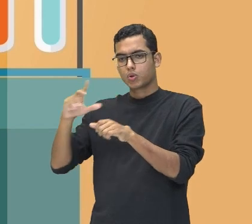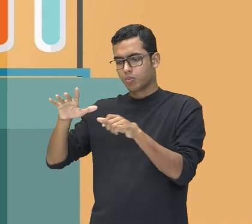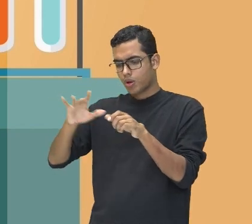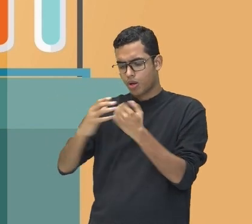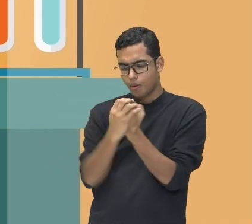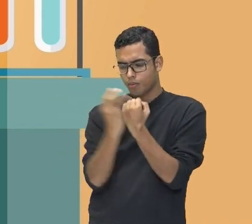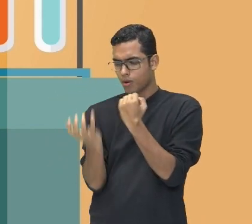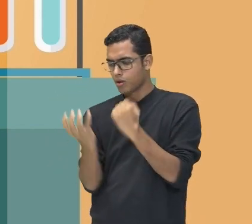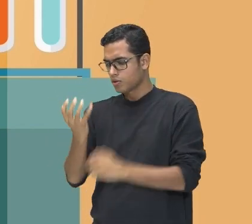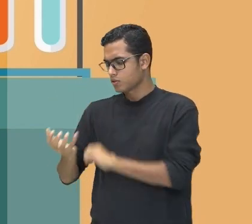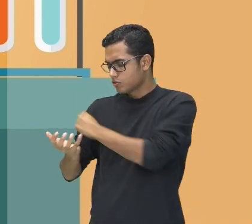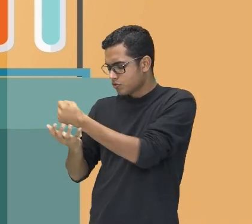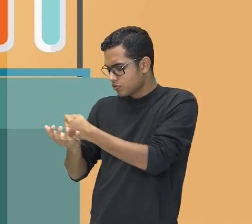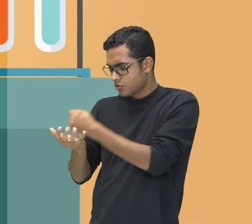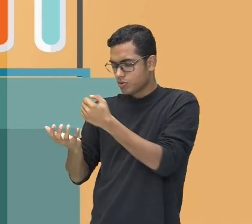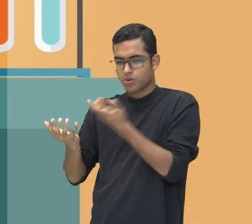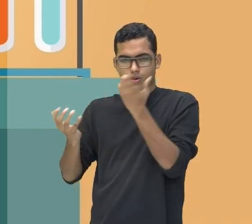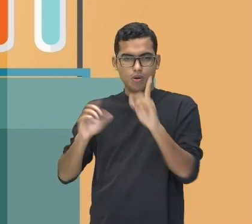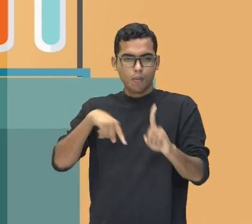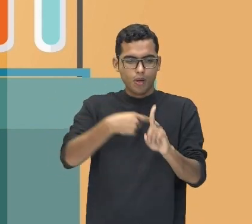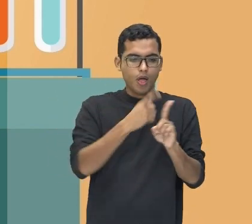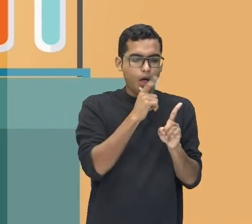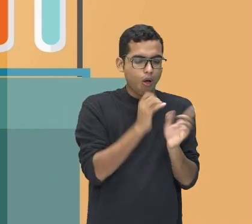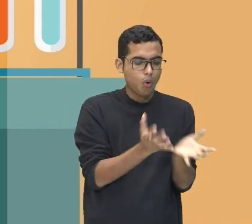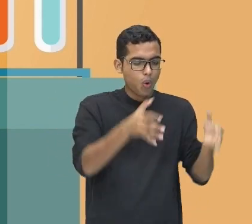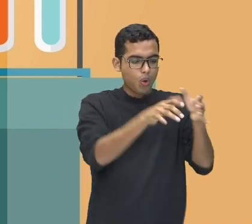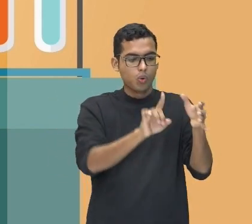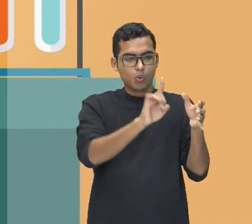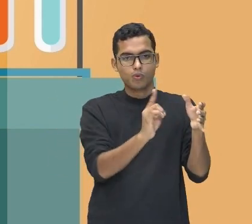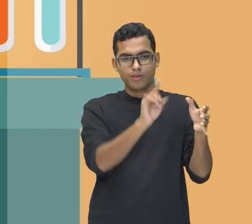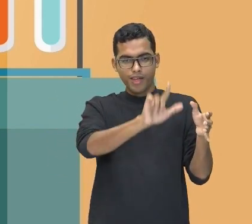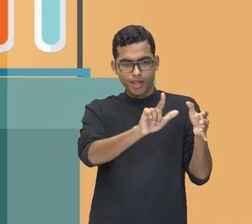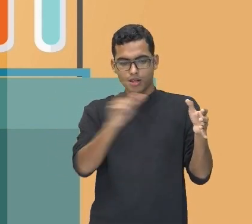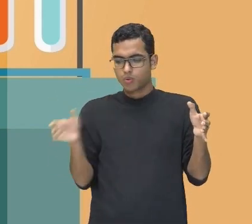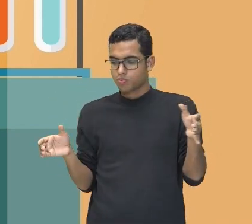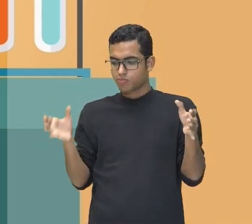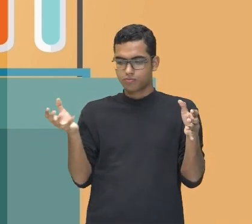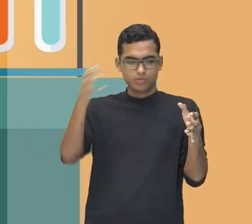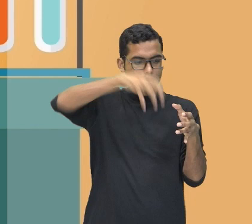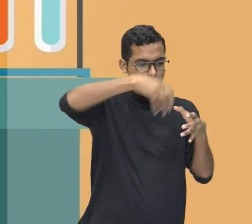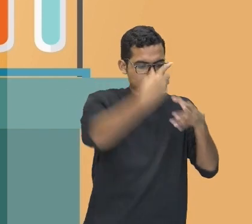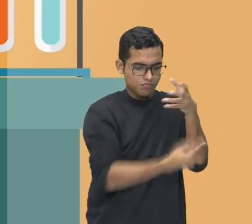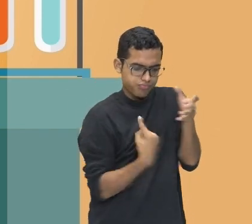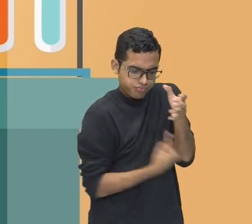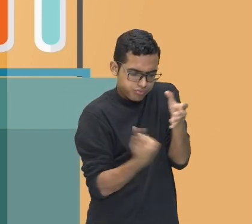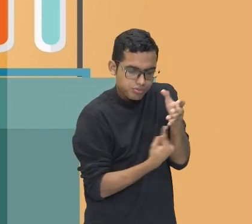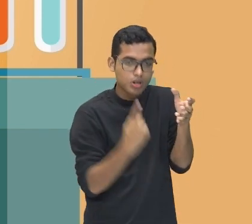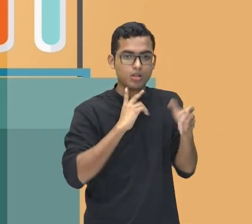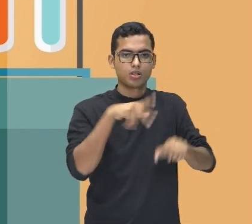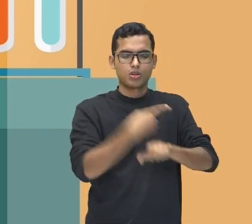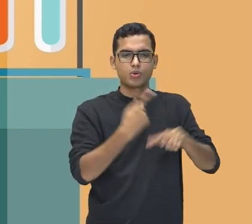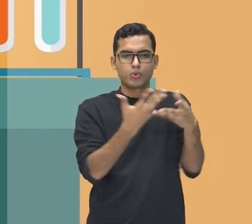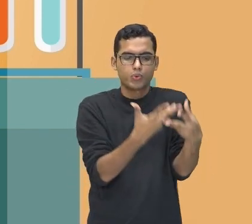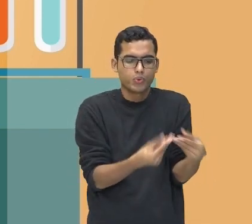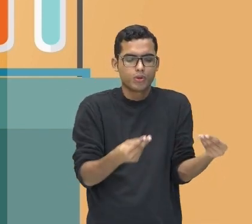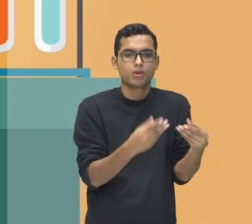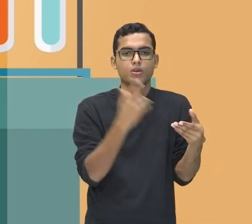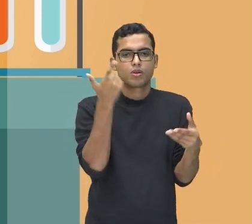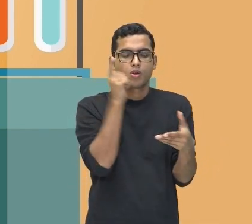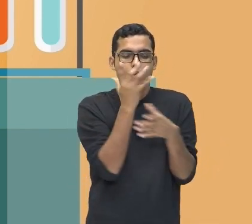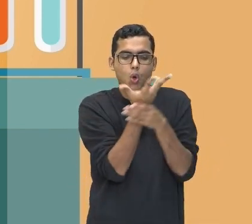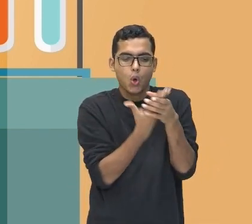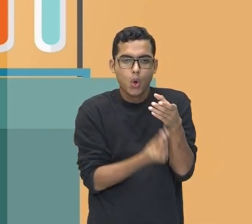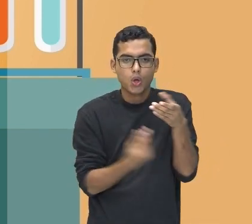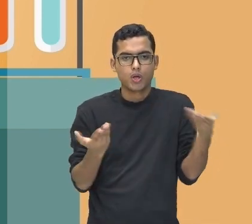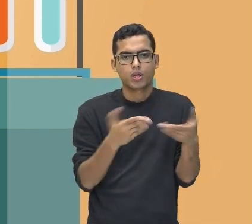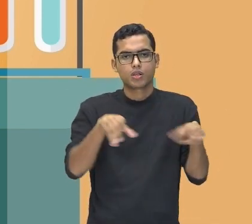vegetal com 1 litro de água no liquidificador e filtrar. Esse indicador adquire coloração vermelha em meio